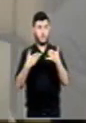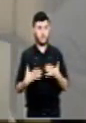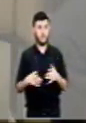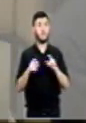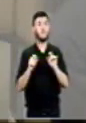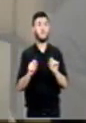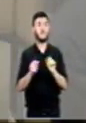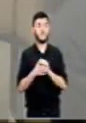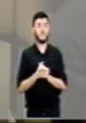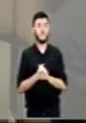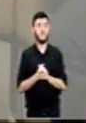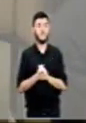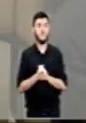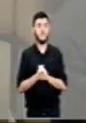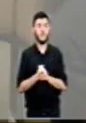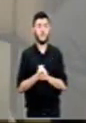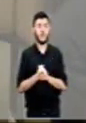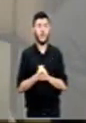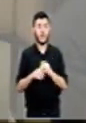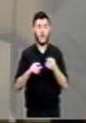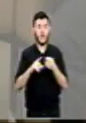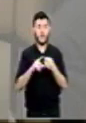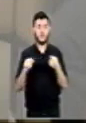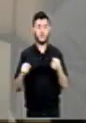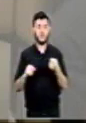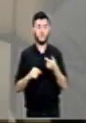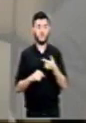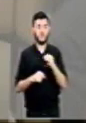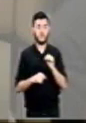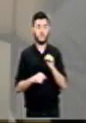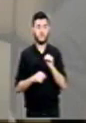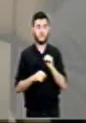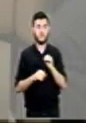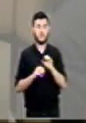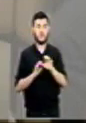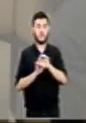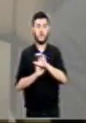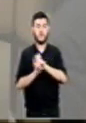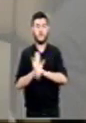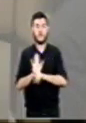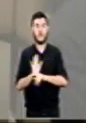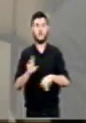20 do Código Penal e do artigo